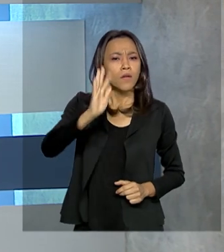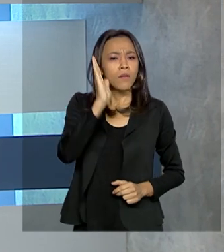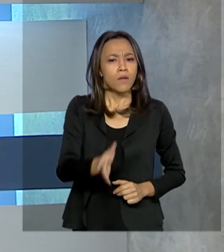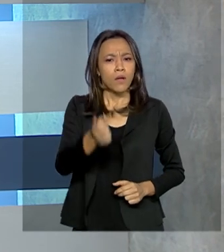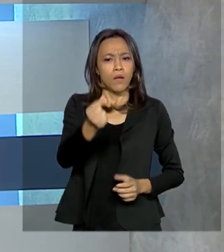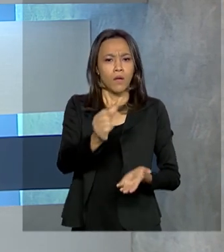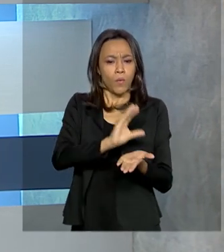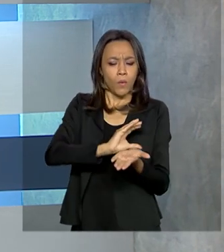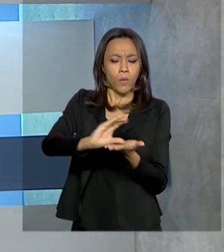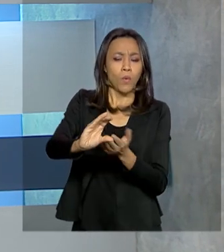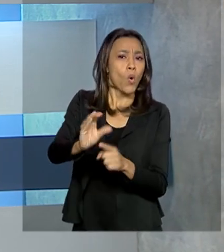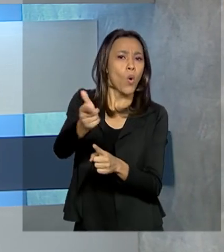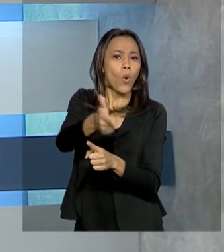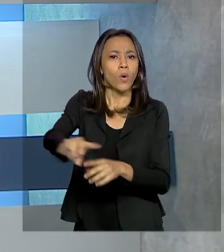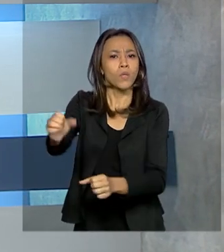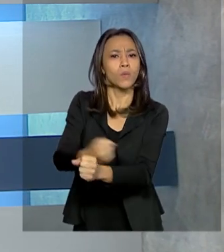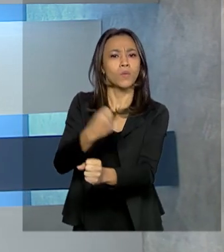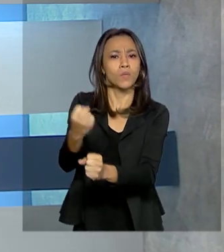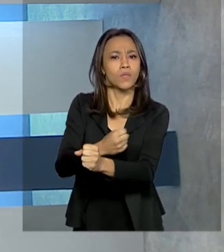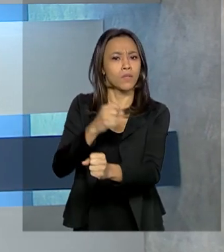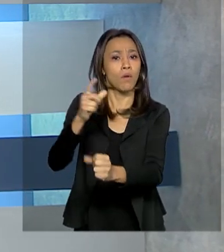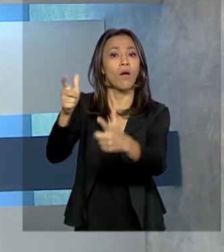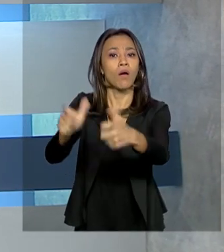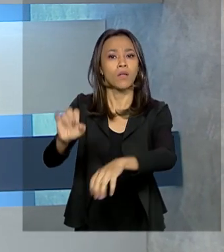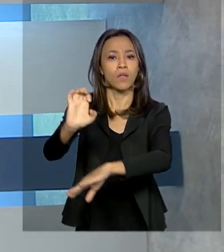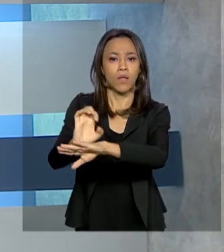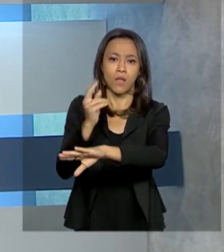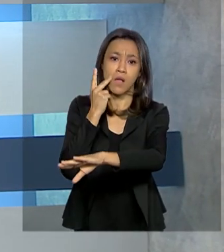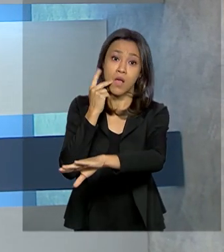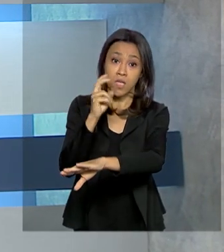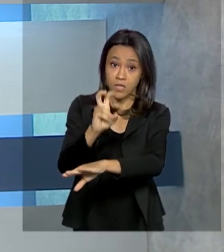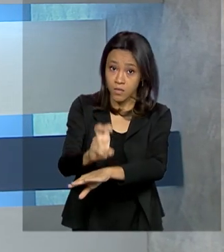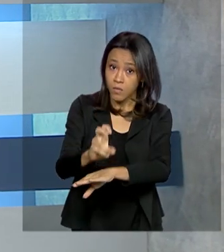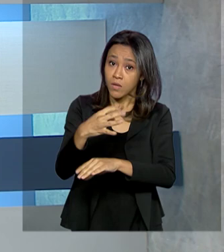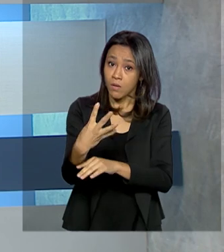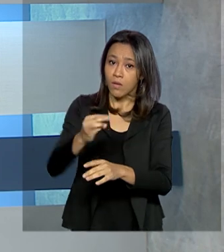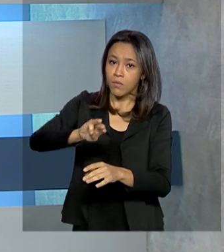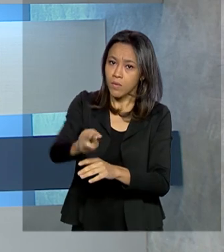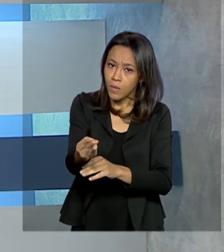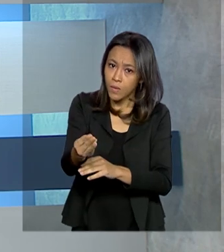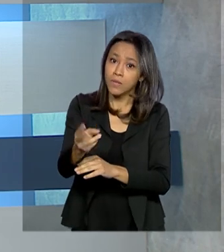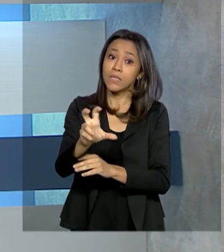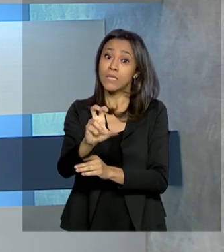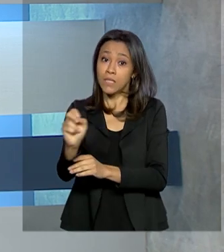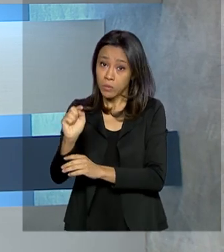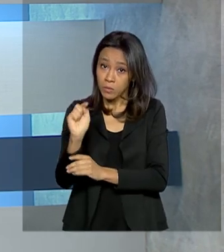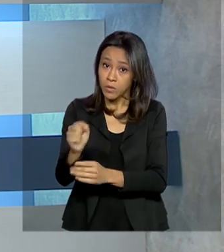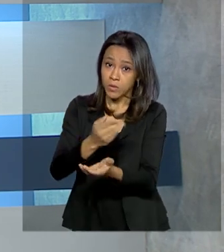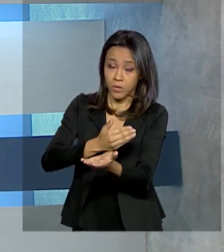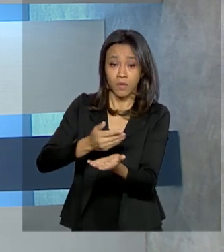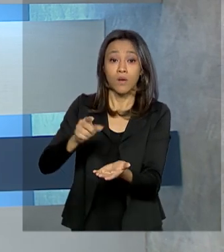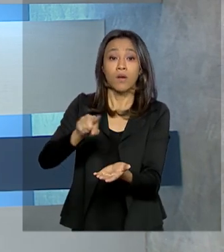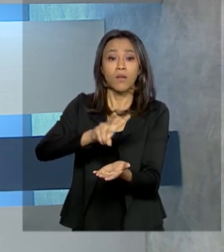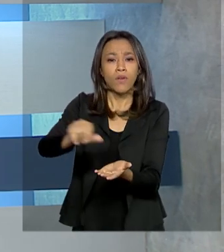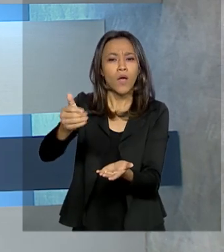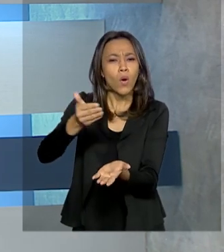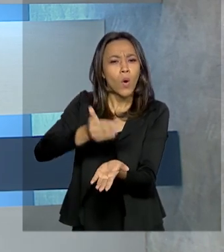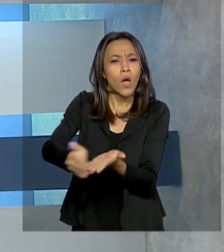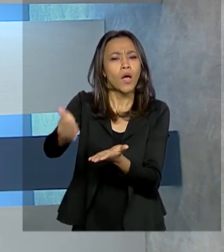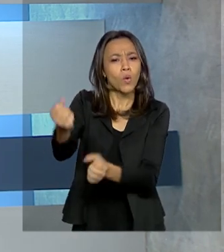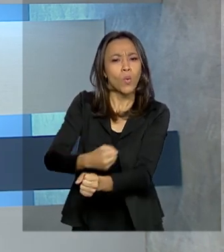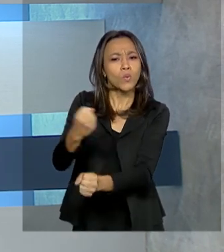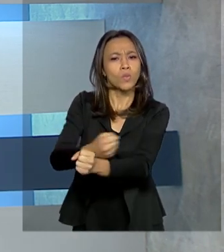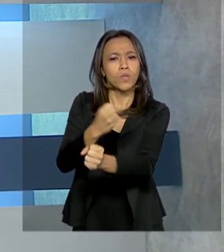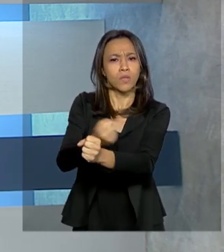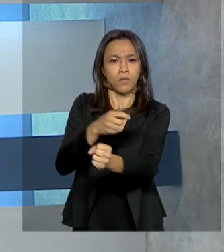recursos para outra obra no Ceará. São 54 milhões e meio de reais para a continuidade das obras do Cinturão das